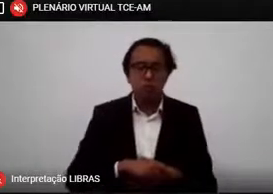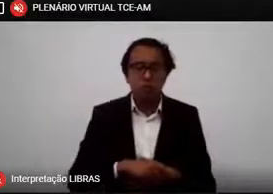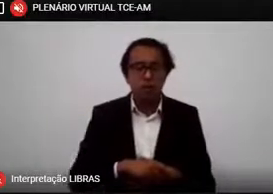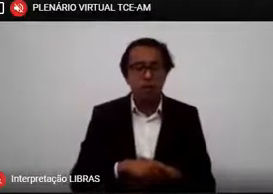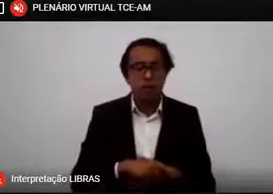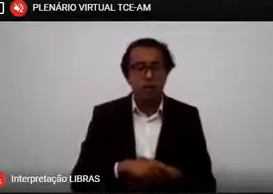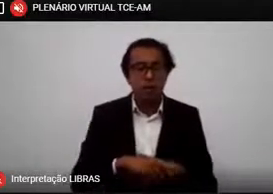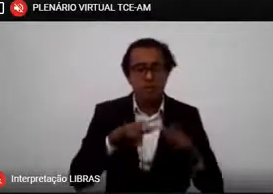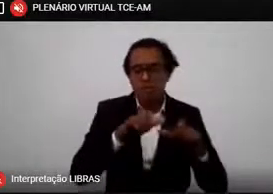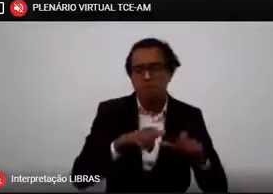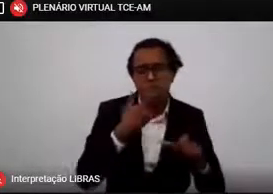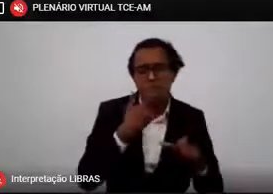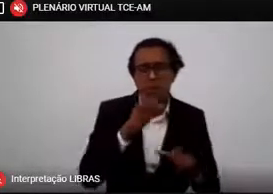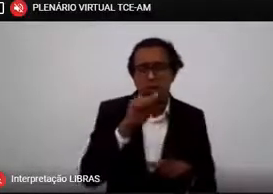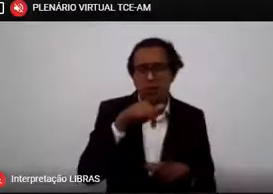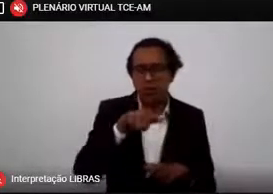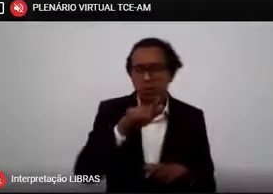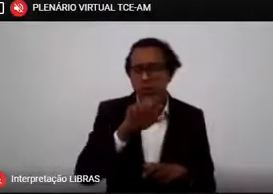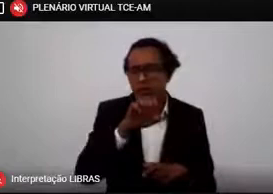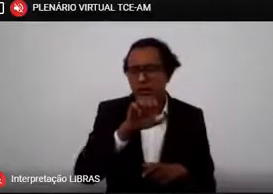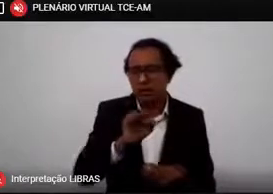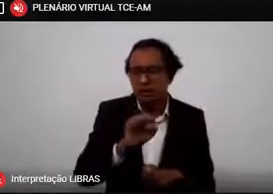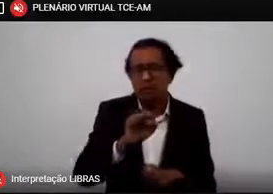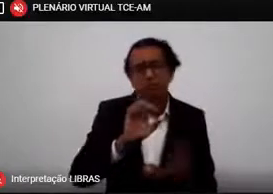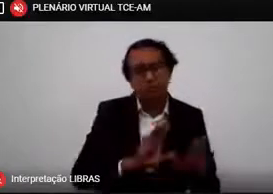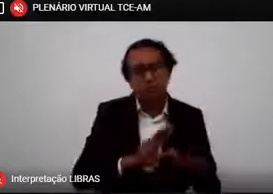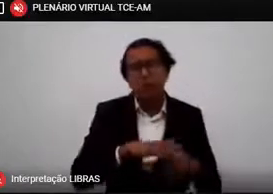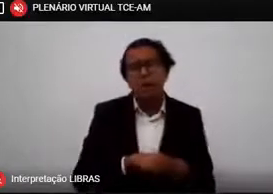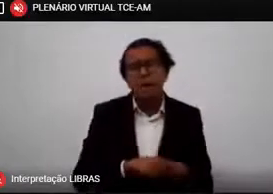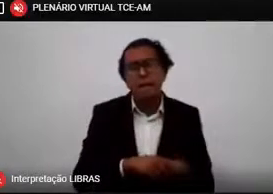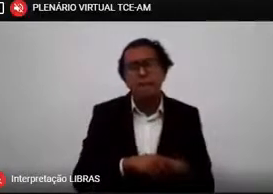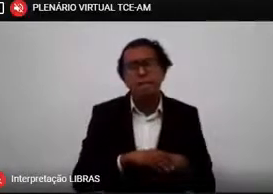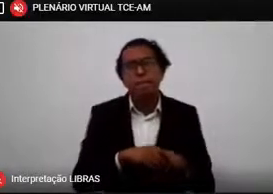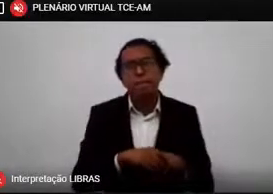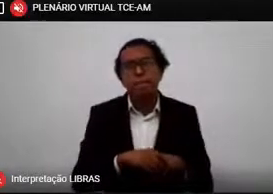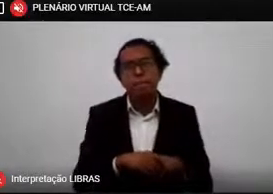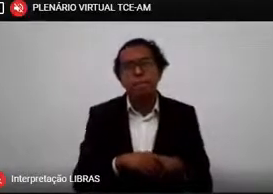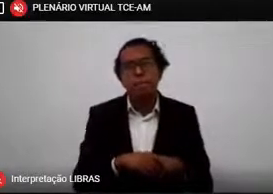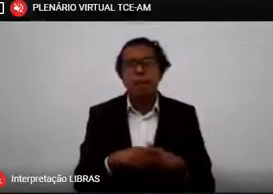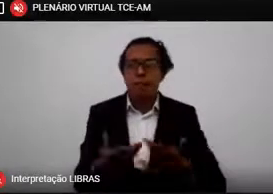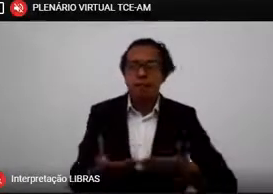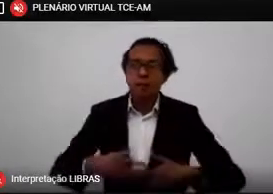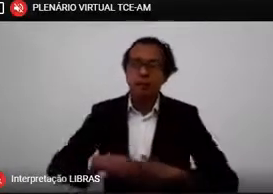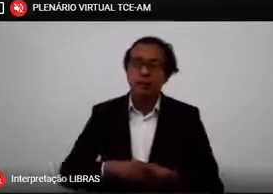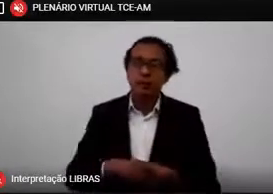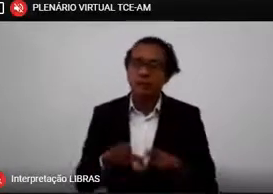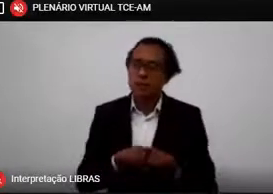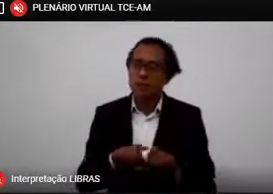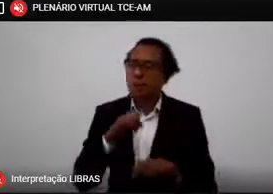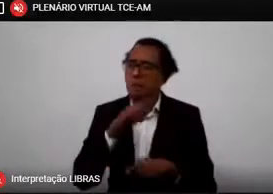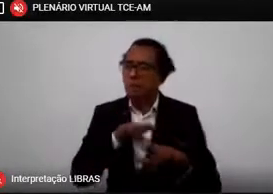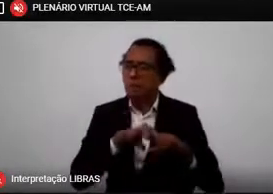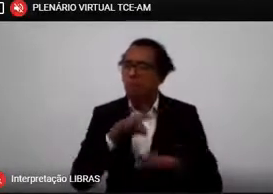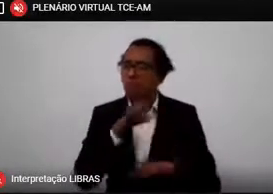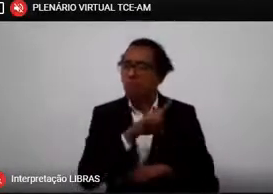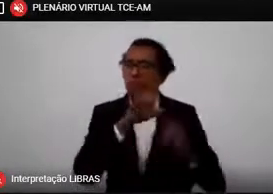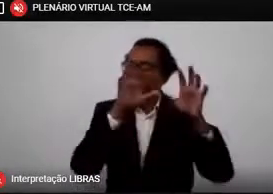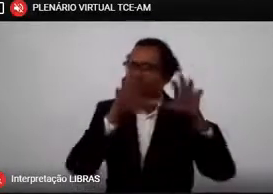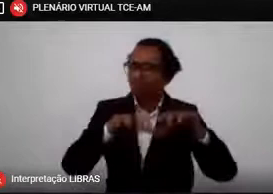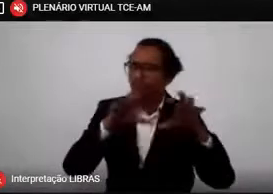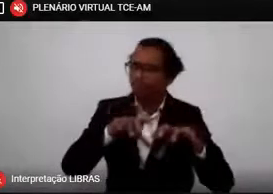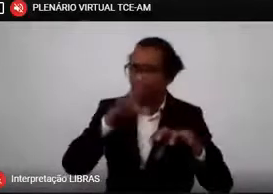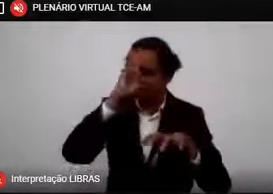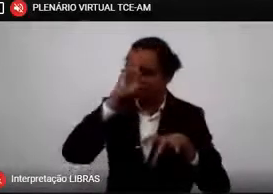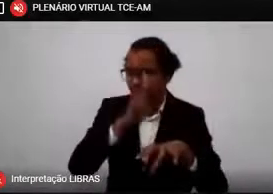Andes, no pé dos Andes, e porque lá chove muito, porque os